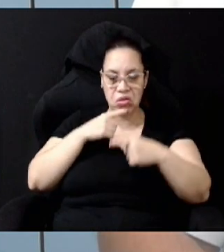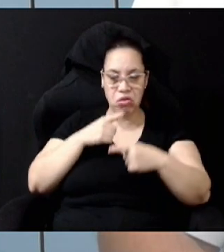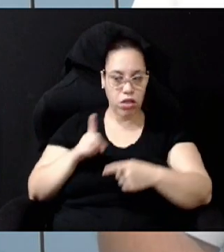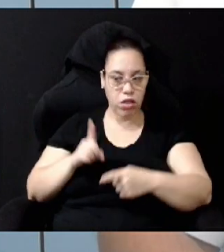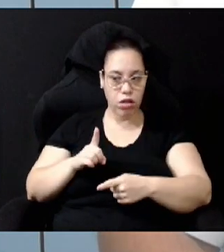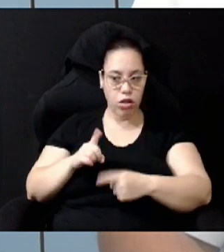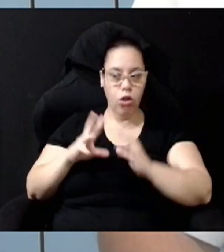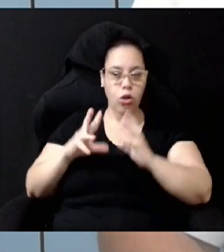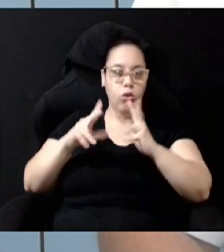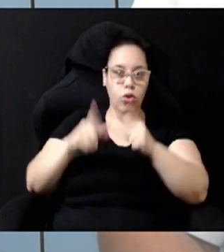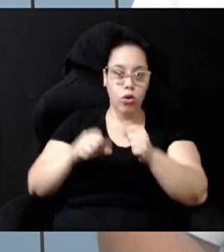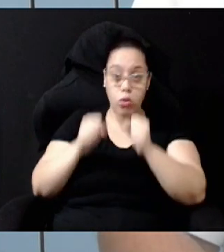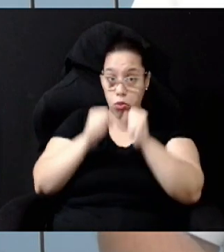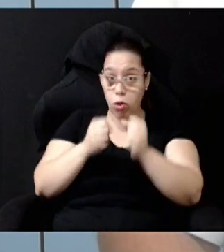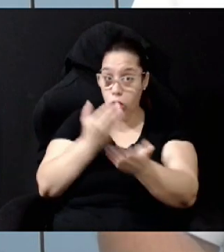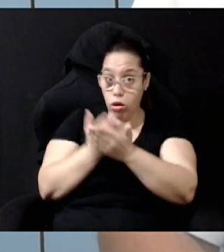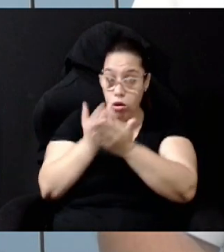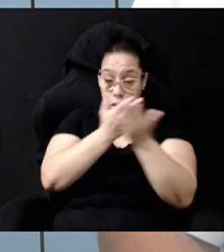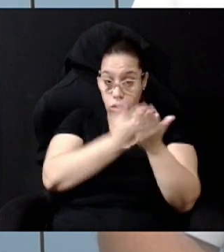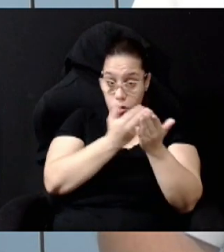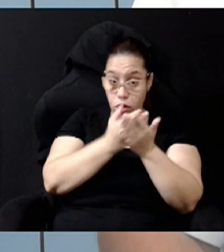pode estudar, o conhecimento é